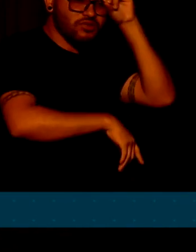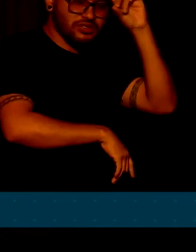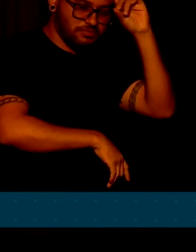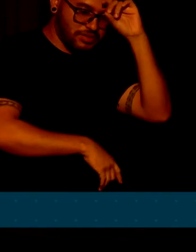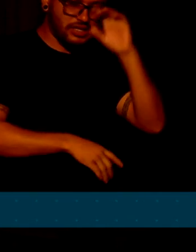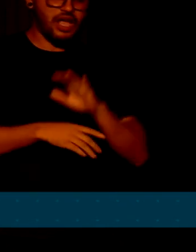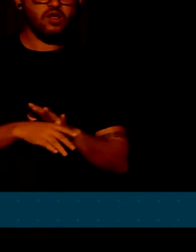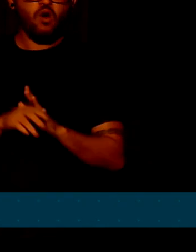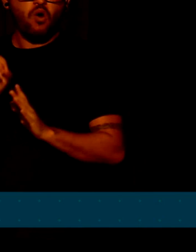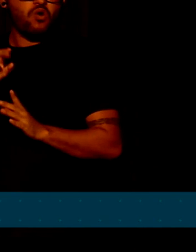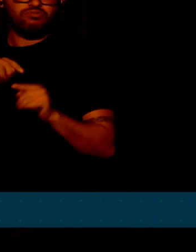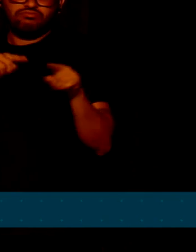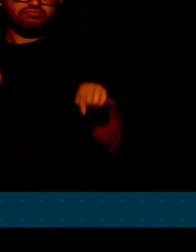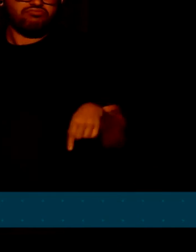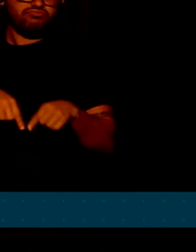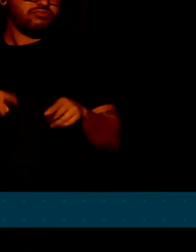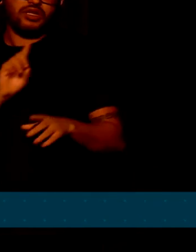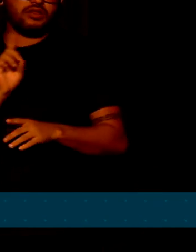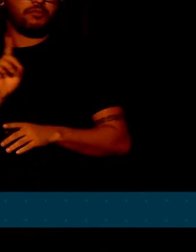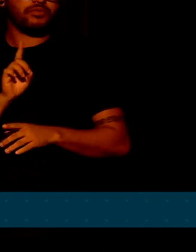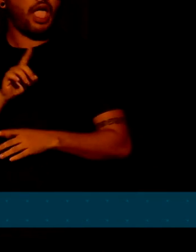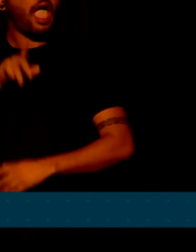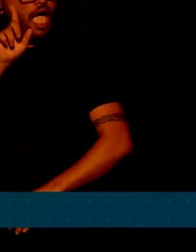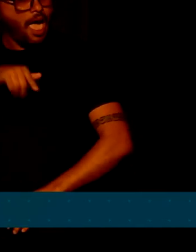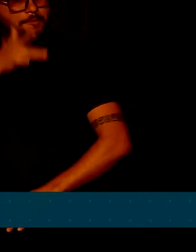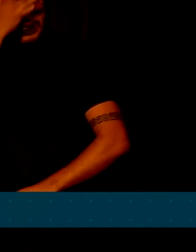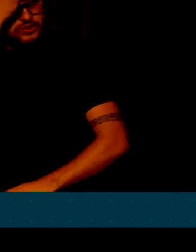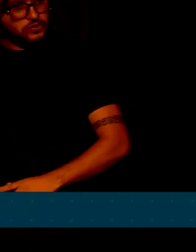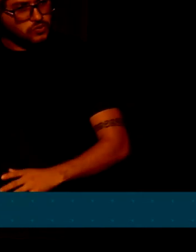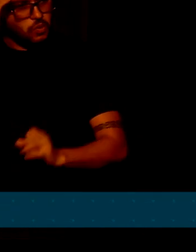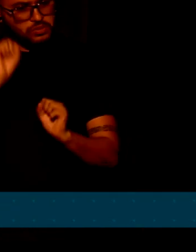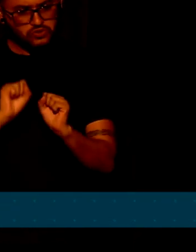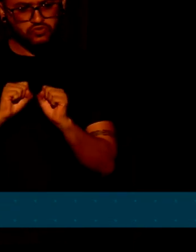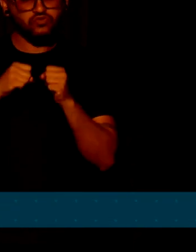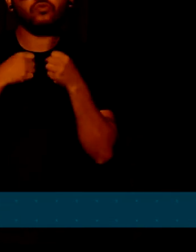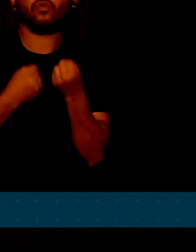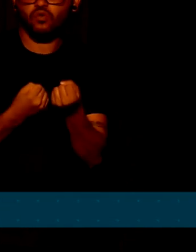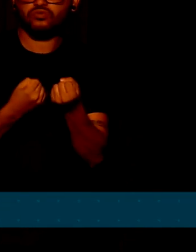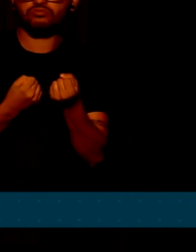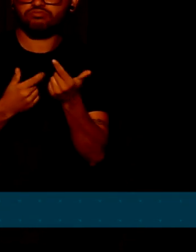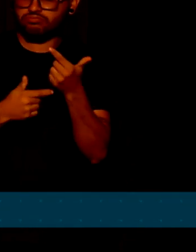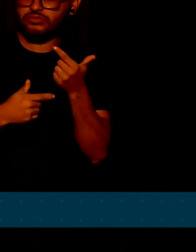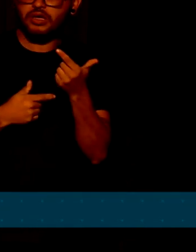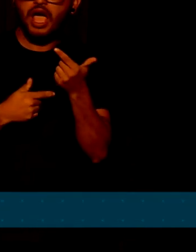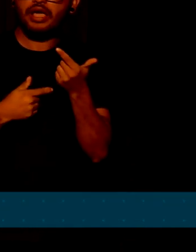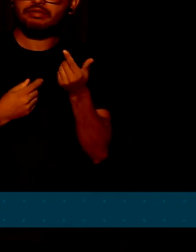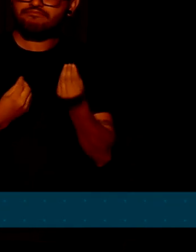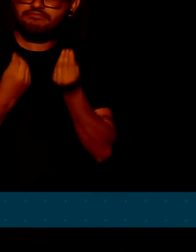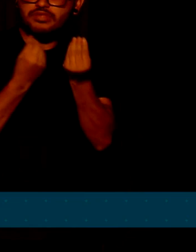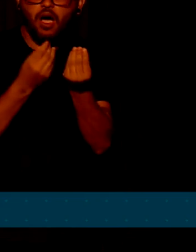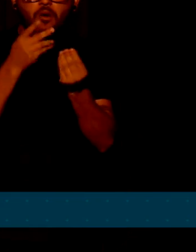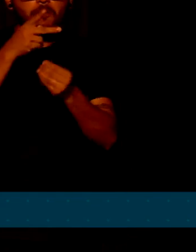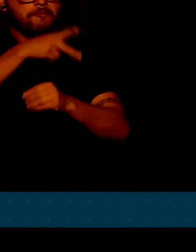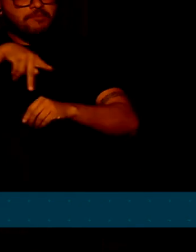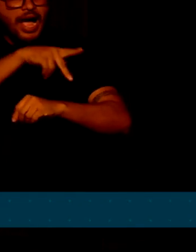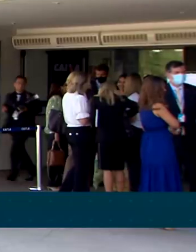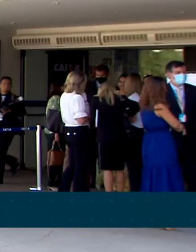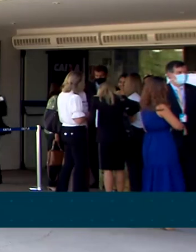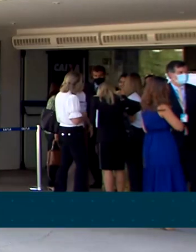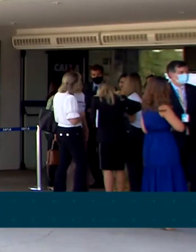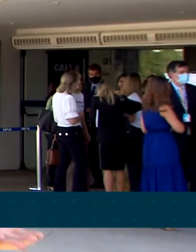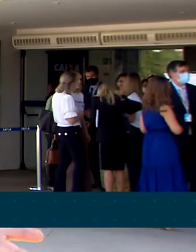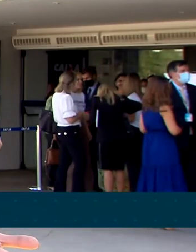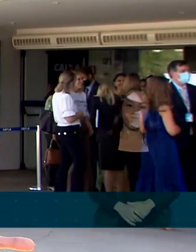consultórios. São pessoas que estão em condições de entregar ao país o seu talento.